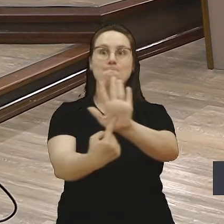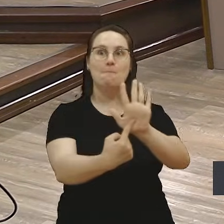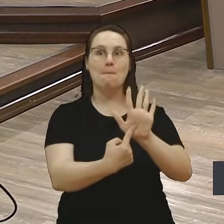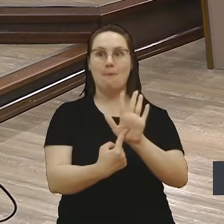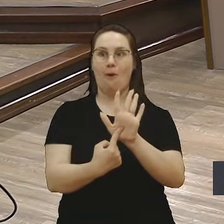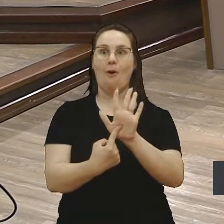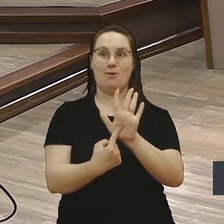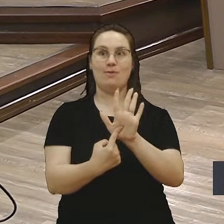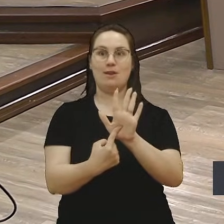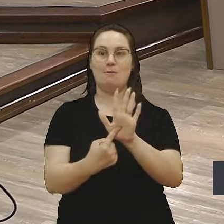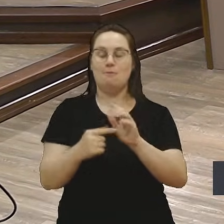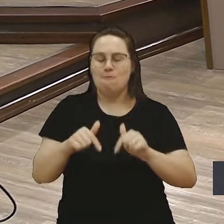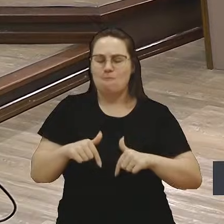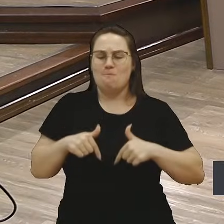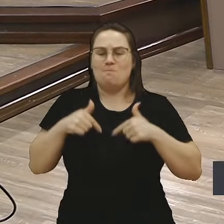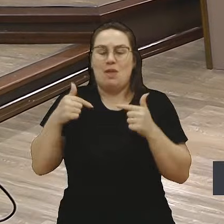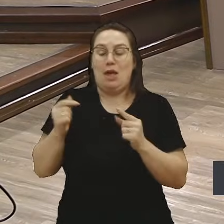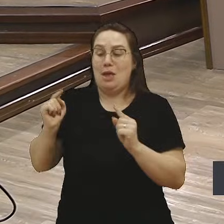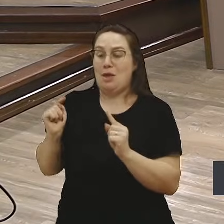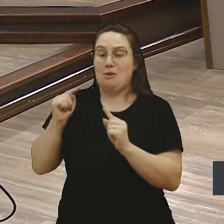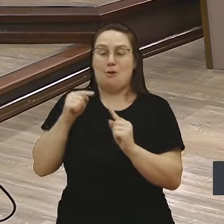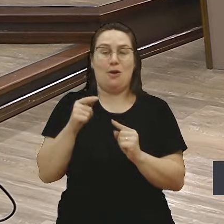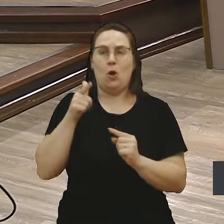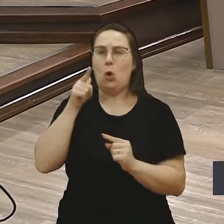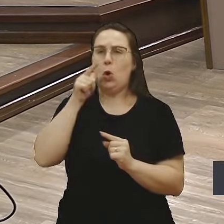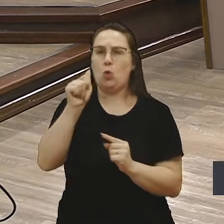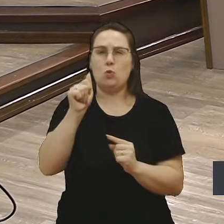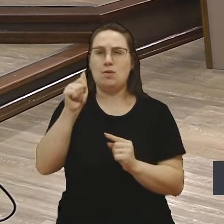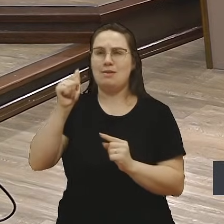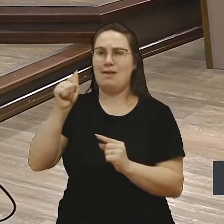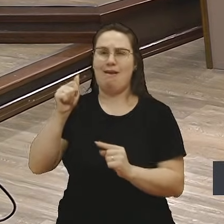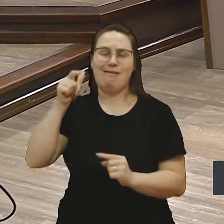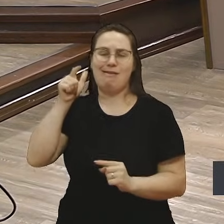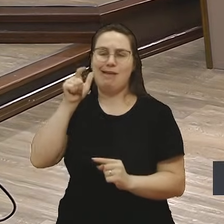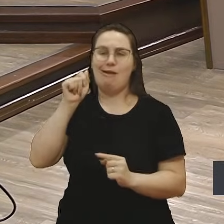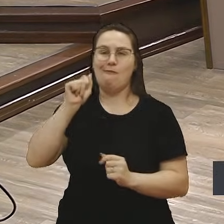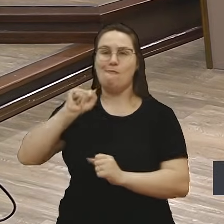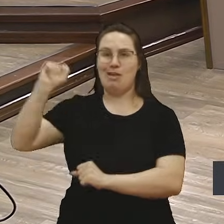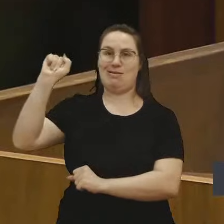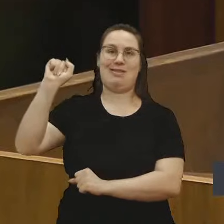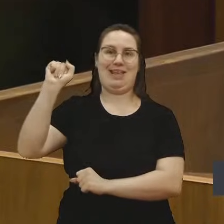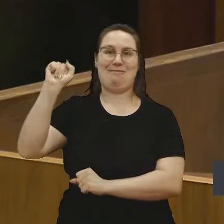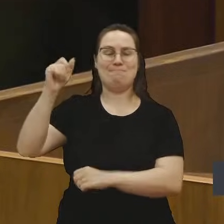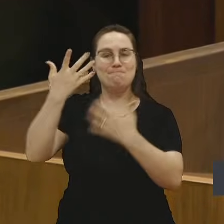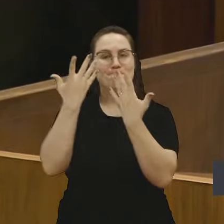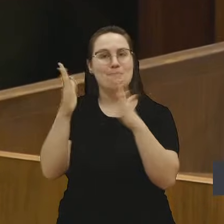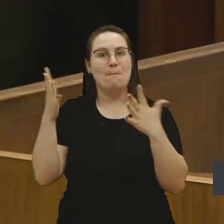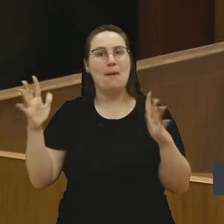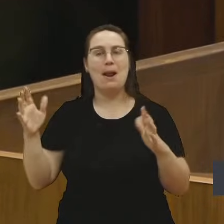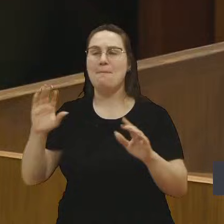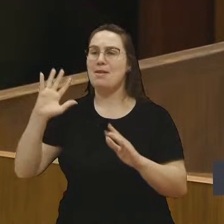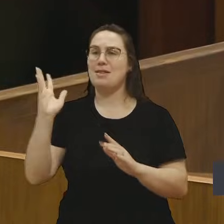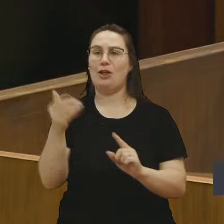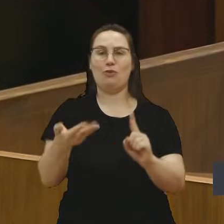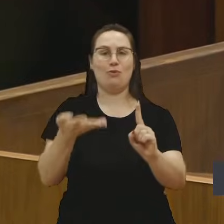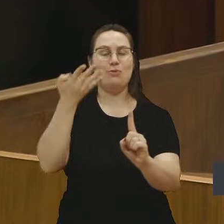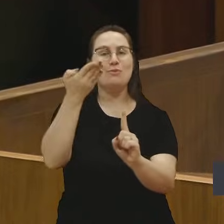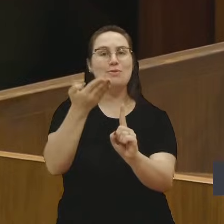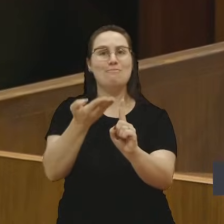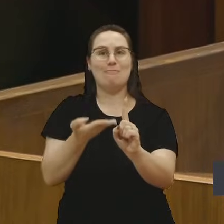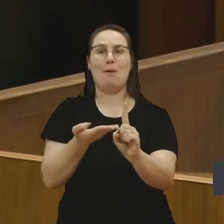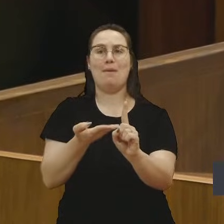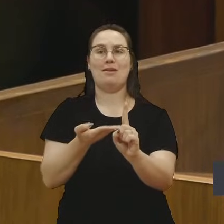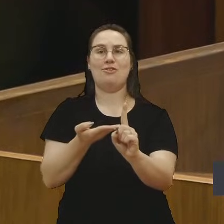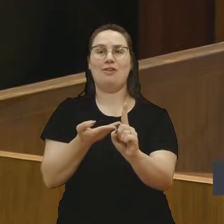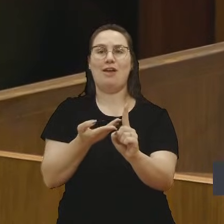e propósito, é possível alcançar grandes conquistas. Parabéns a todos os premiados. Que este